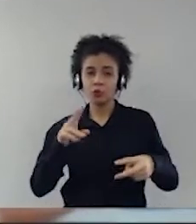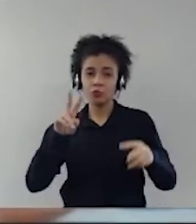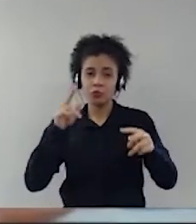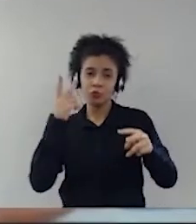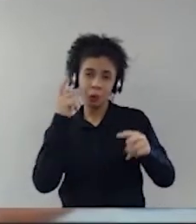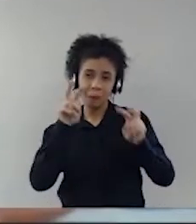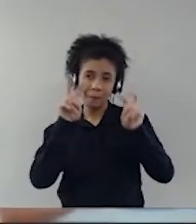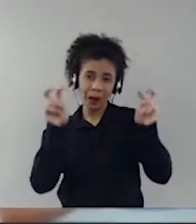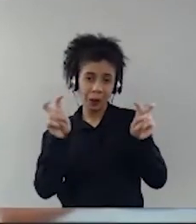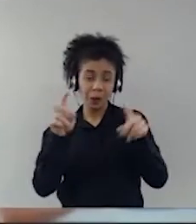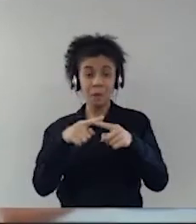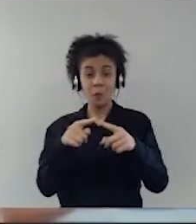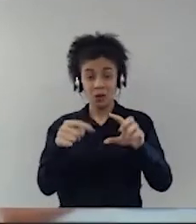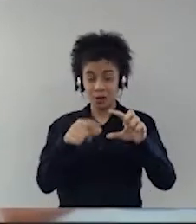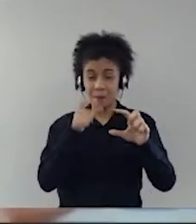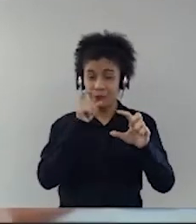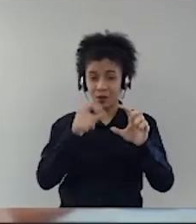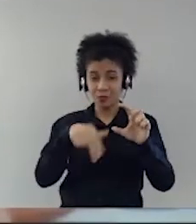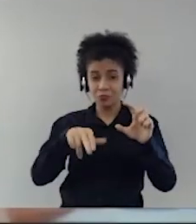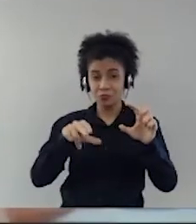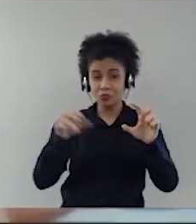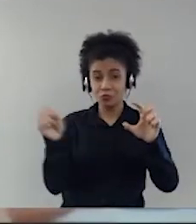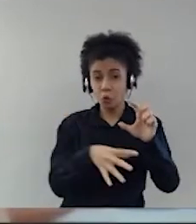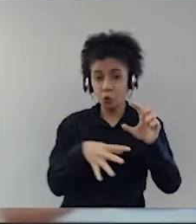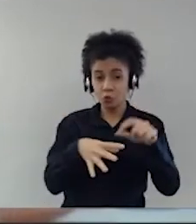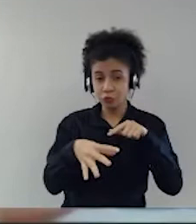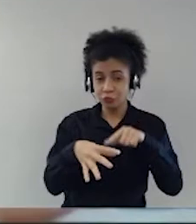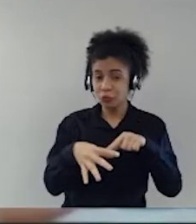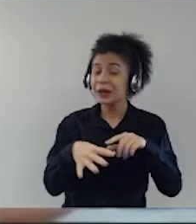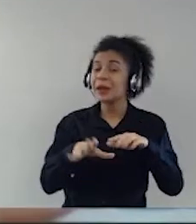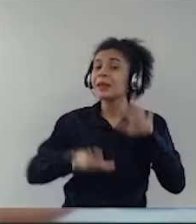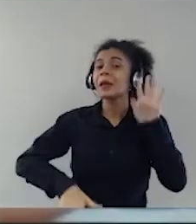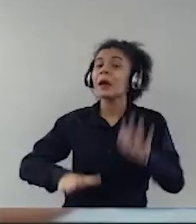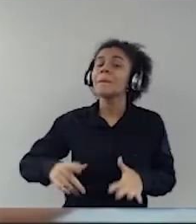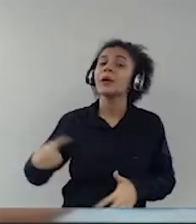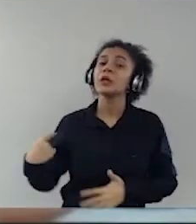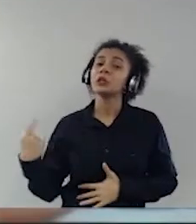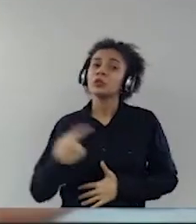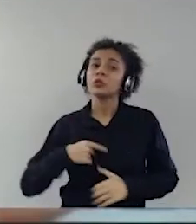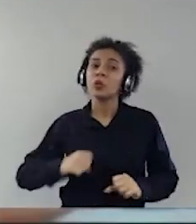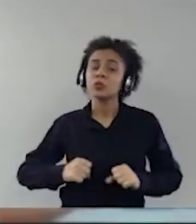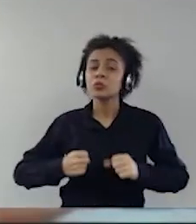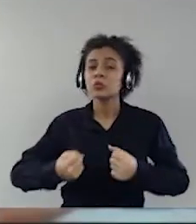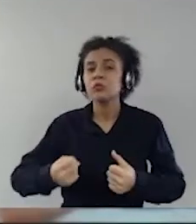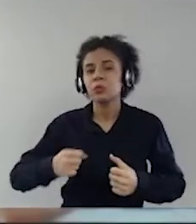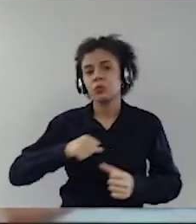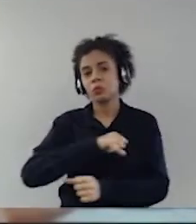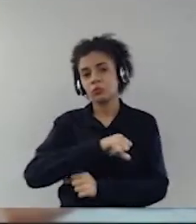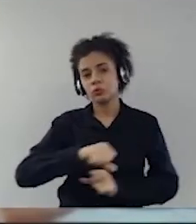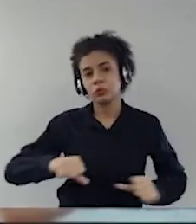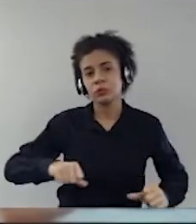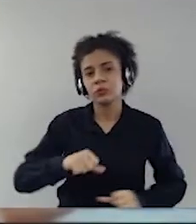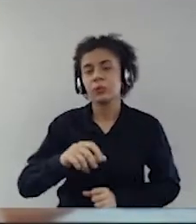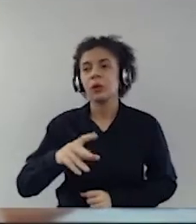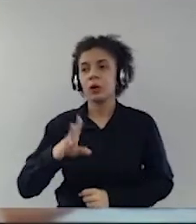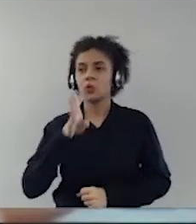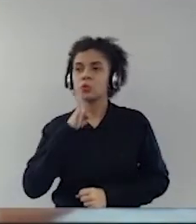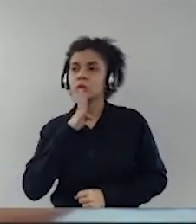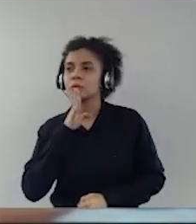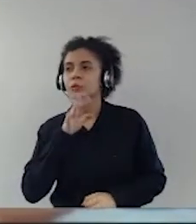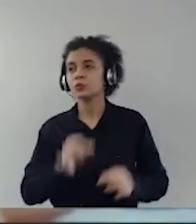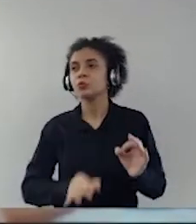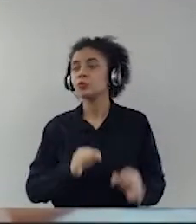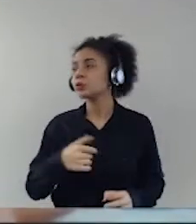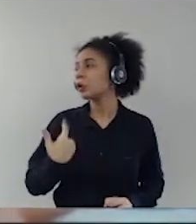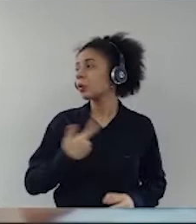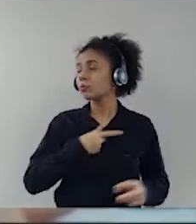Primeiro, porque o novo vai depender muito do nosso esforço de transformação, do conhecimento jurídico e da